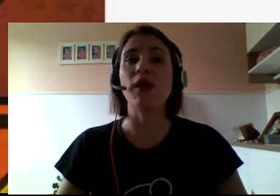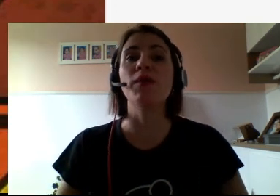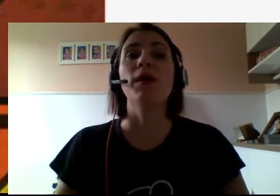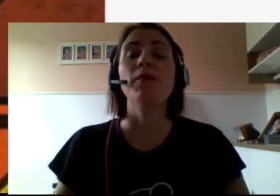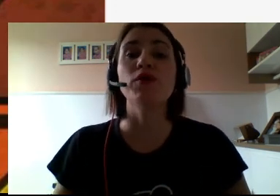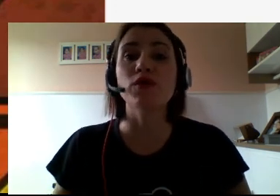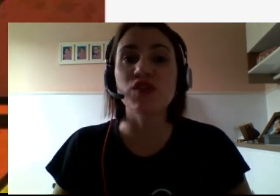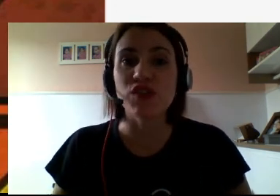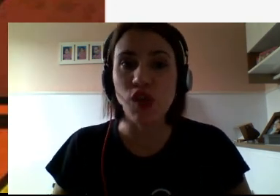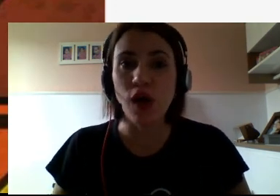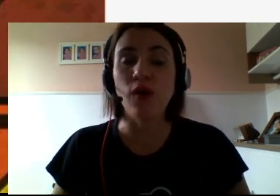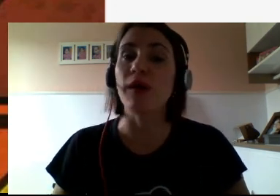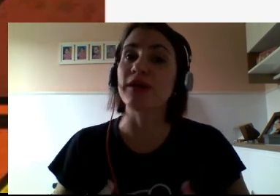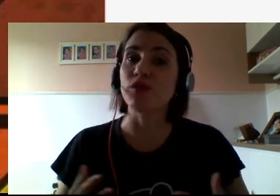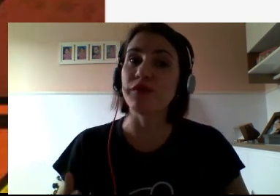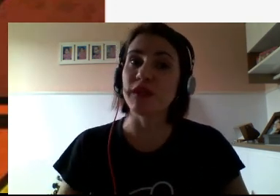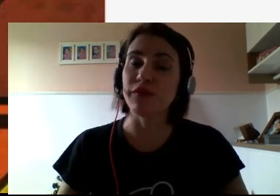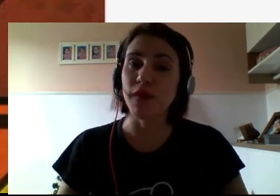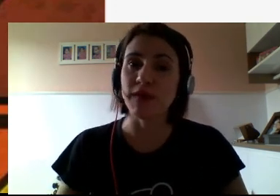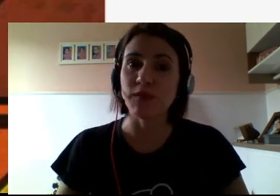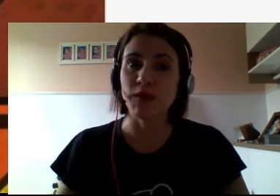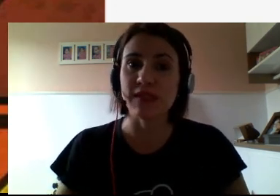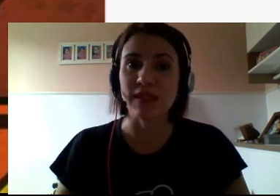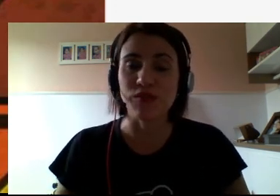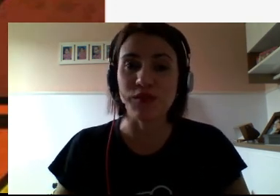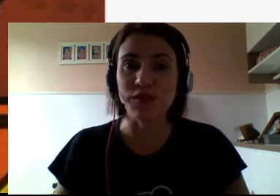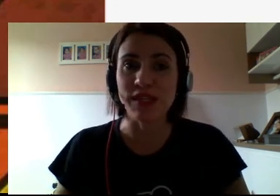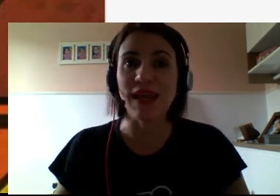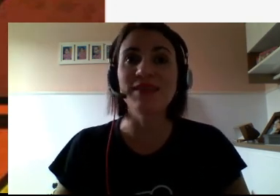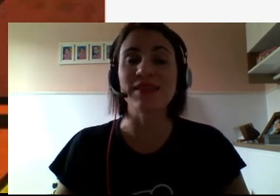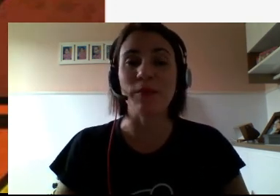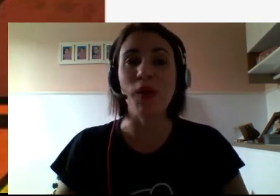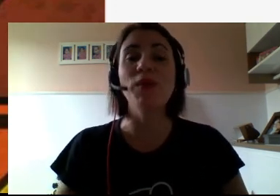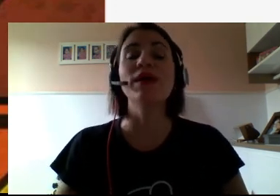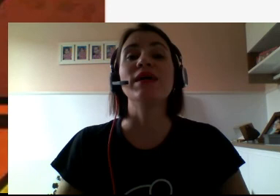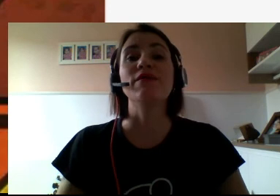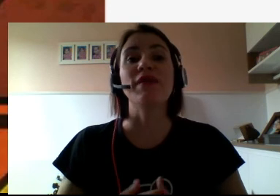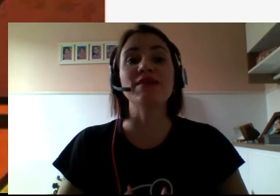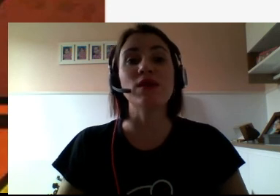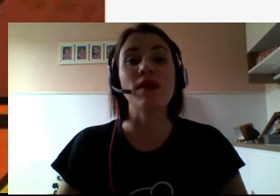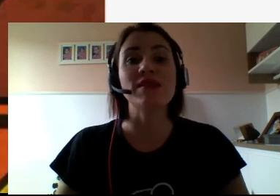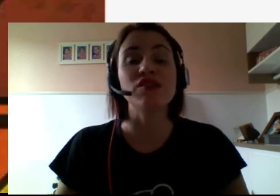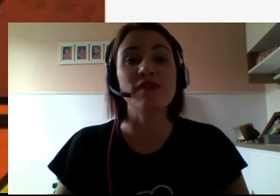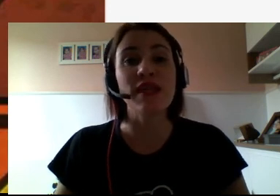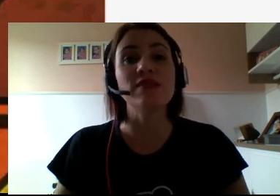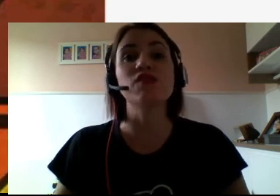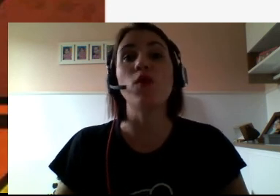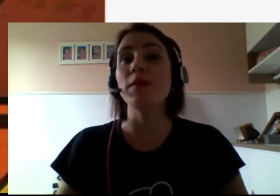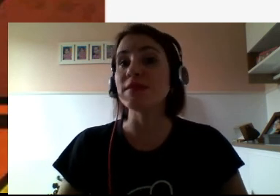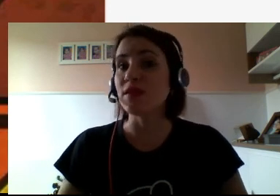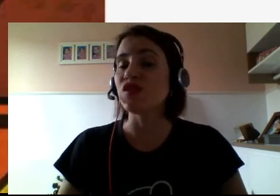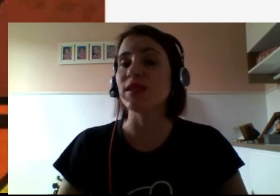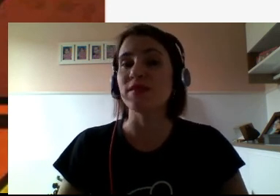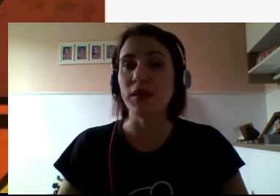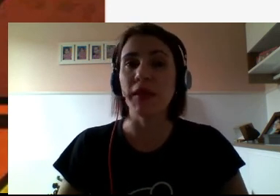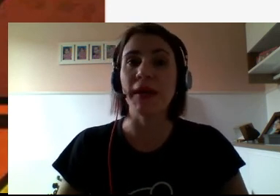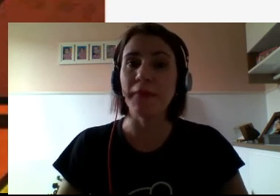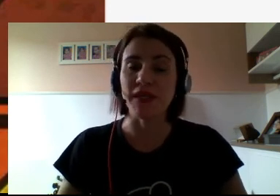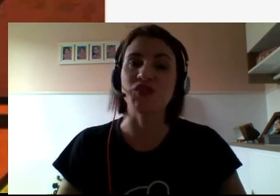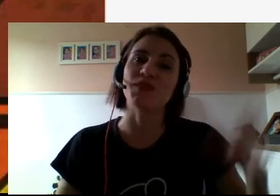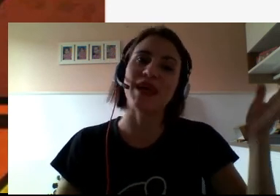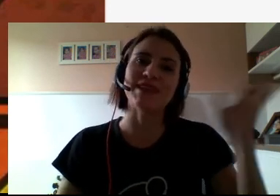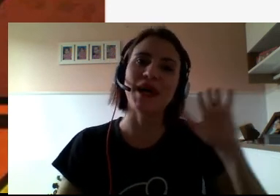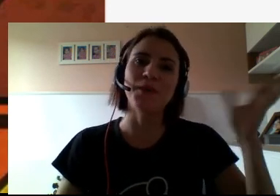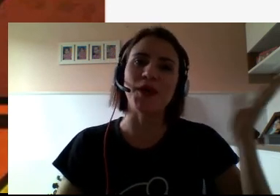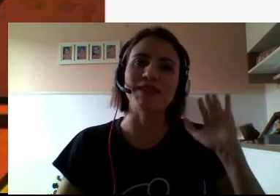bom pessoal por hoje é só qualquer dúvida eu fico à disposição de vocês tá bom e Façam as atividades com bastante